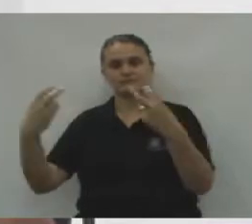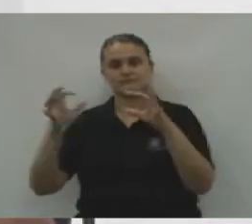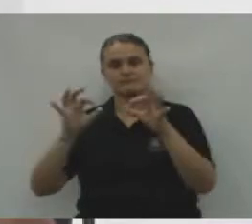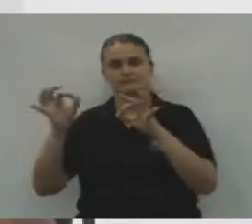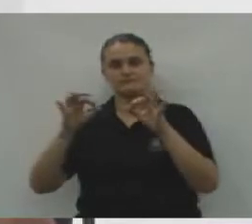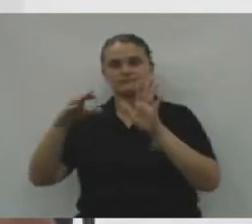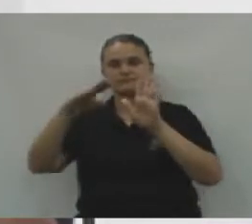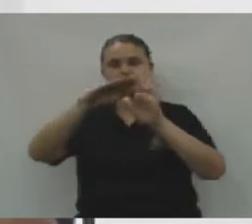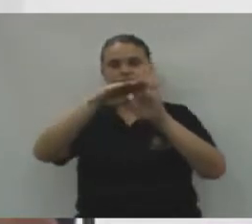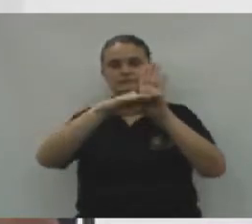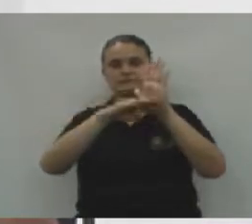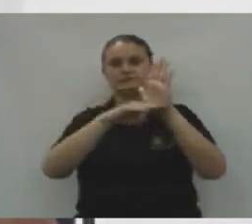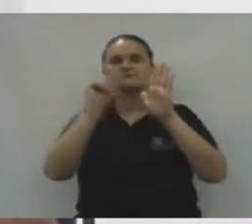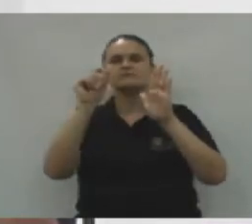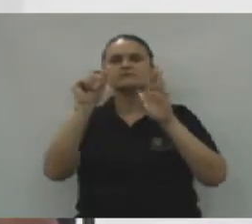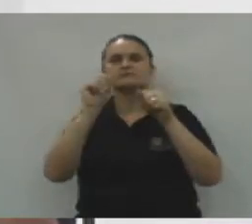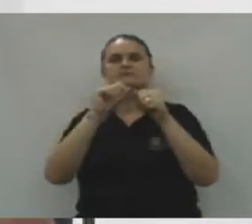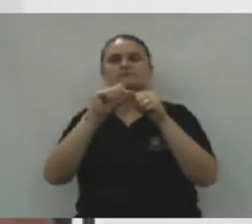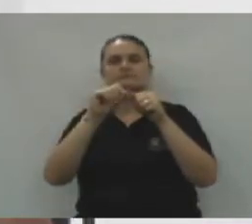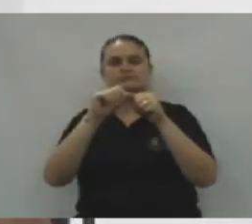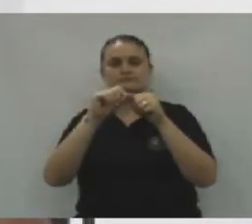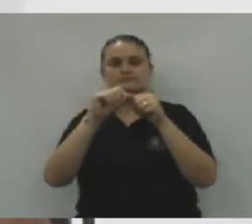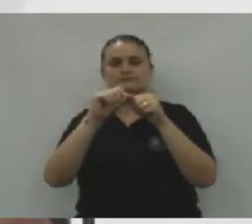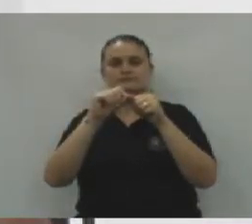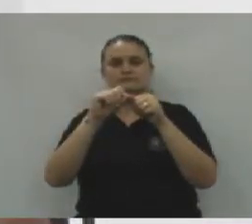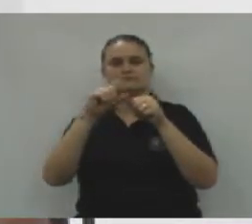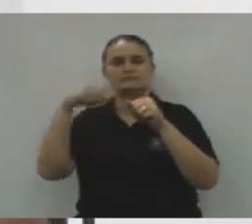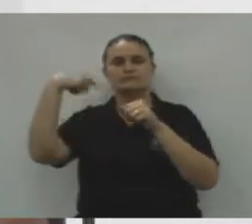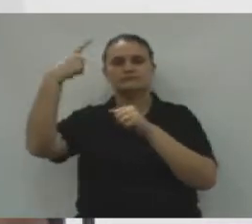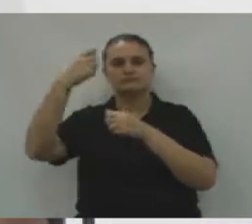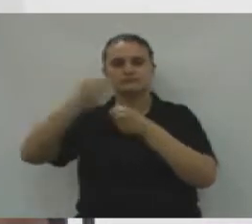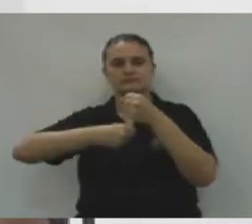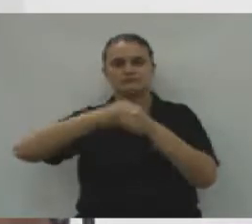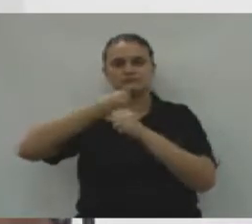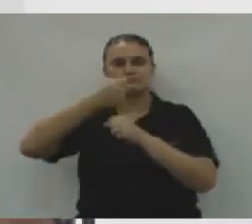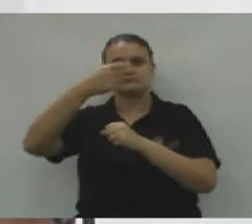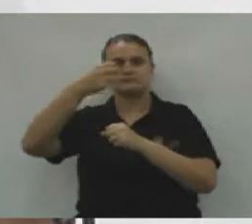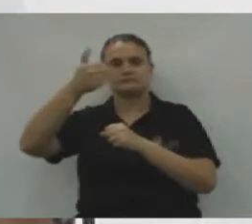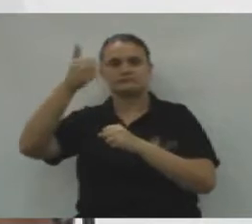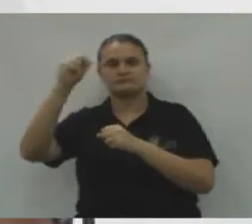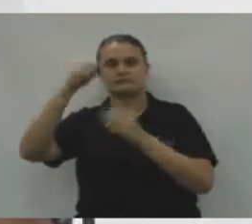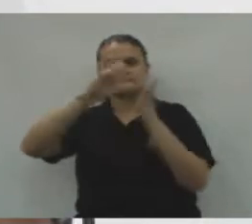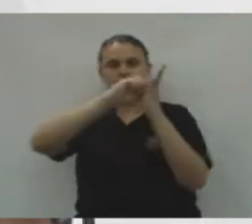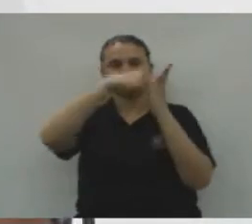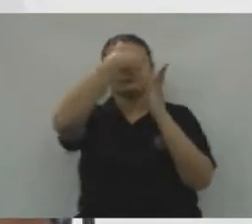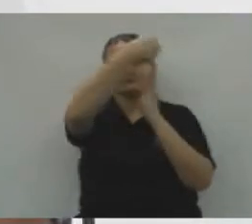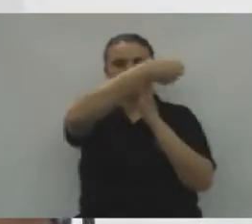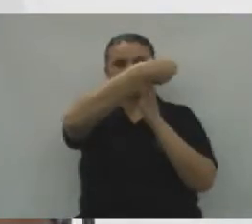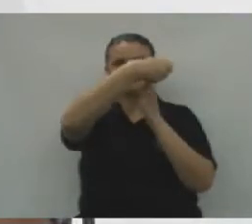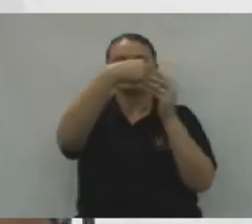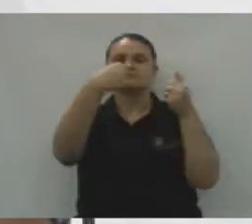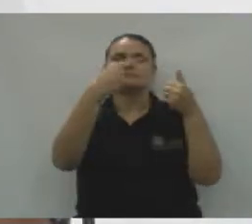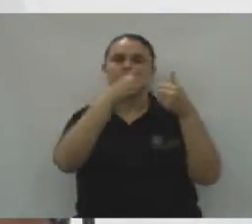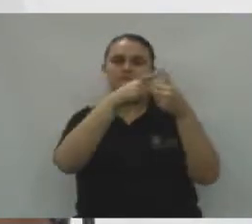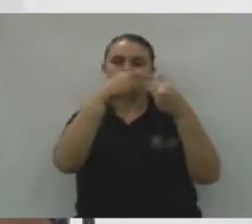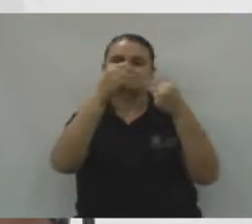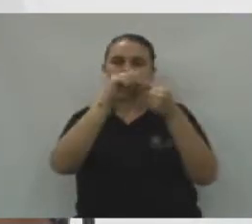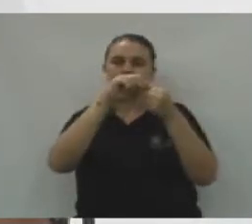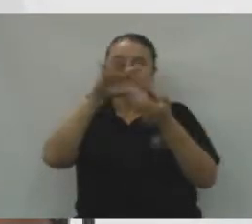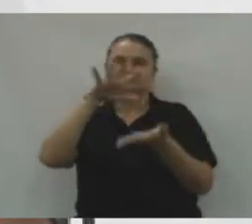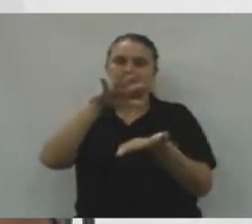um cronograma de ações pro próximo ano, que é o cadastro dos supermercados interessados, que